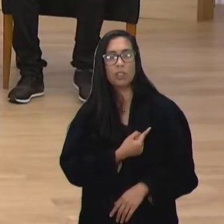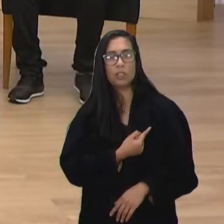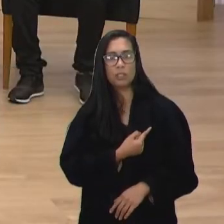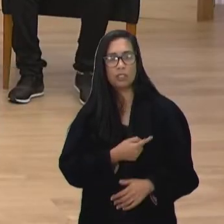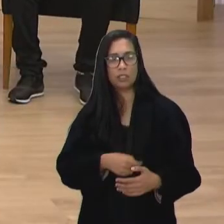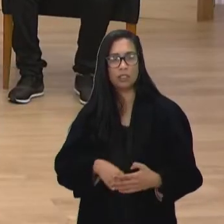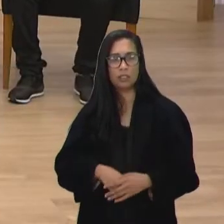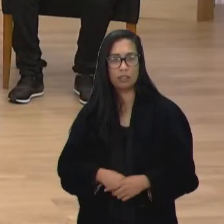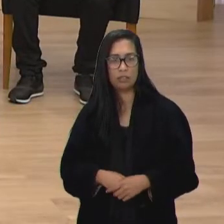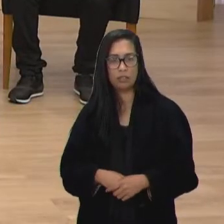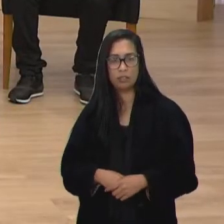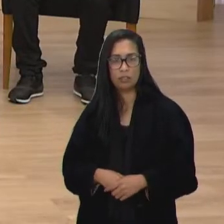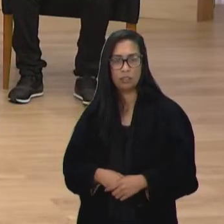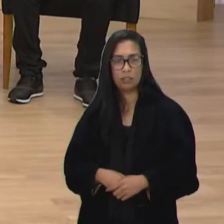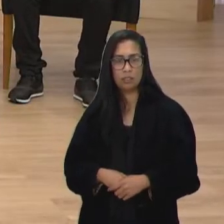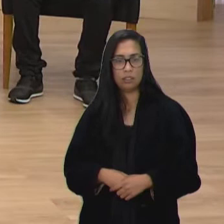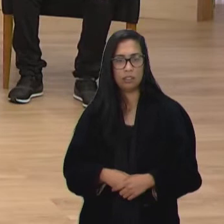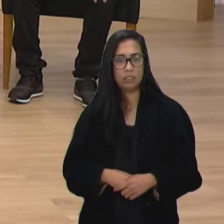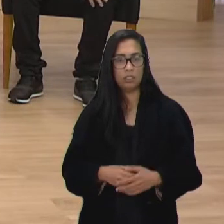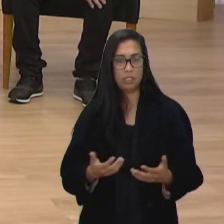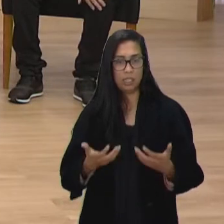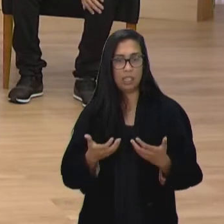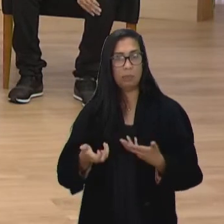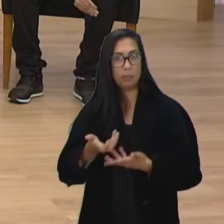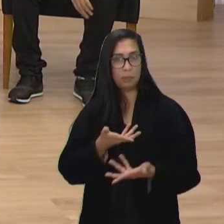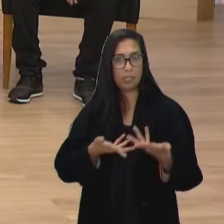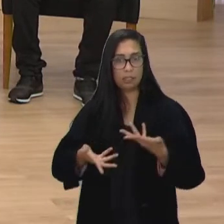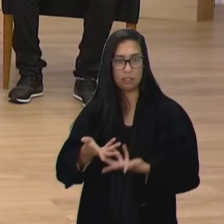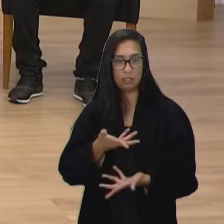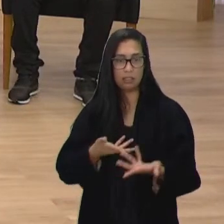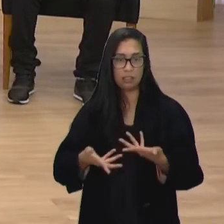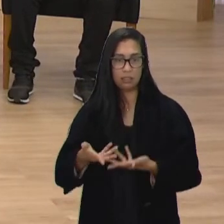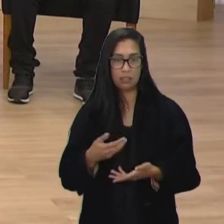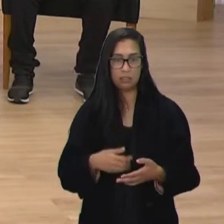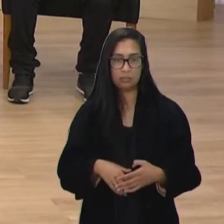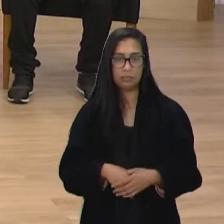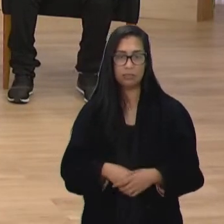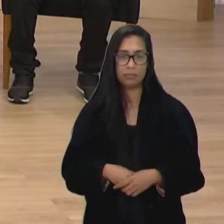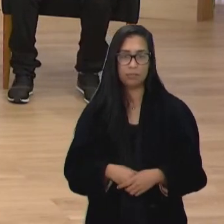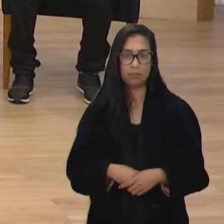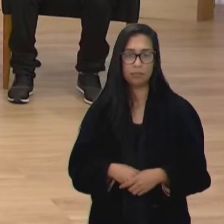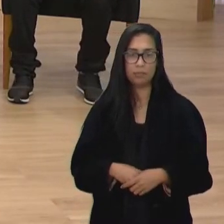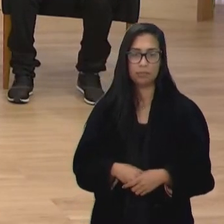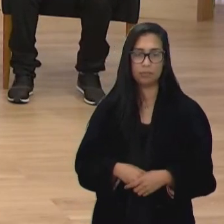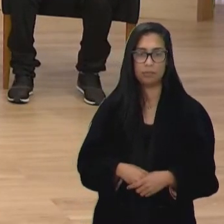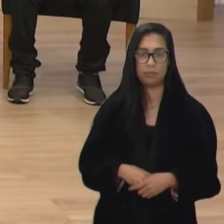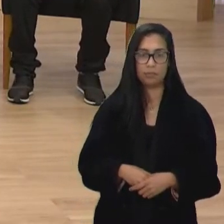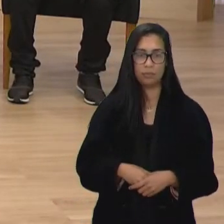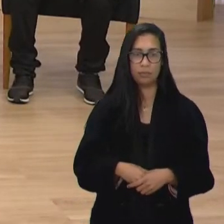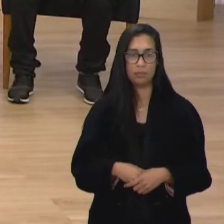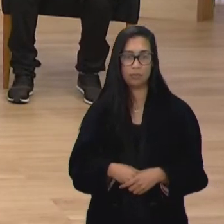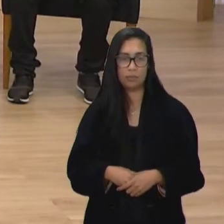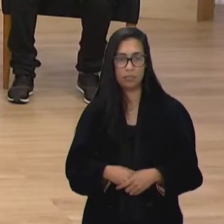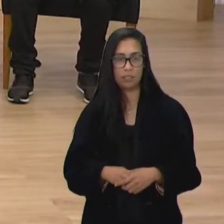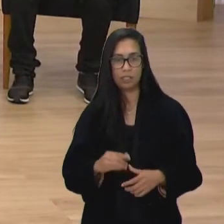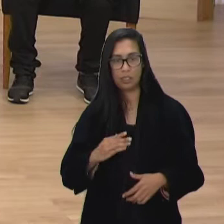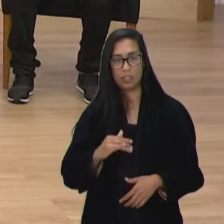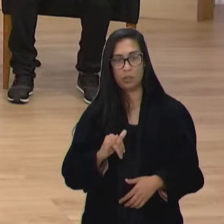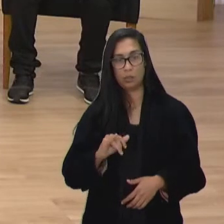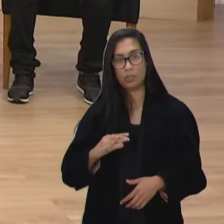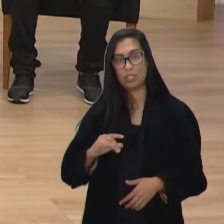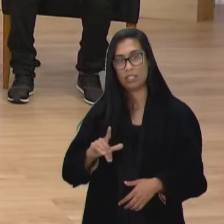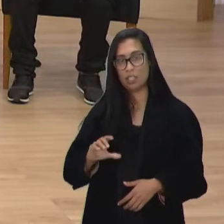questão... Tem que jogar uma bomba na sua mão, Vinícius. Vamos falar do ciclo de Sternberg, como que